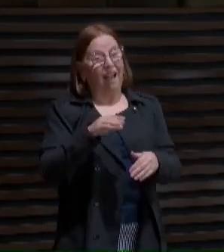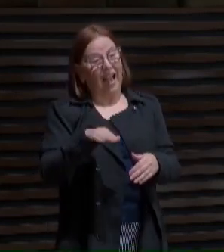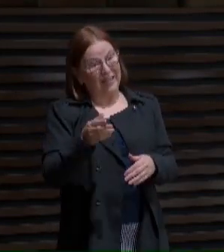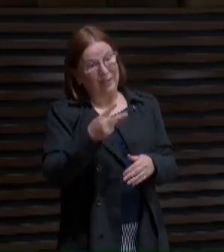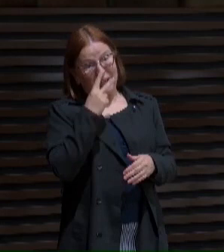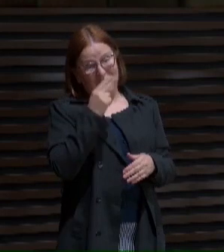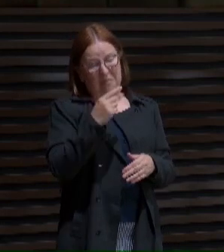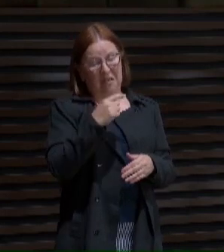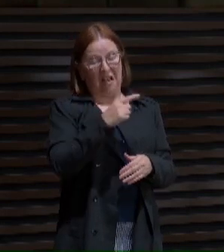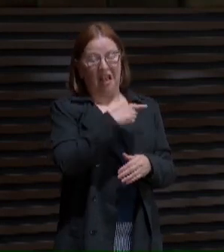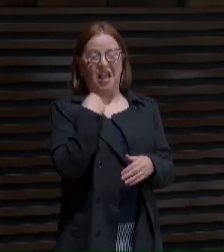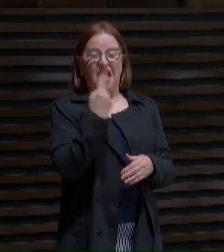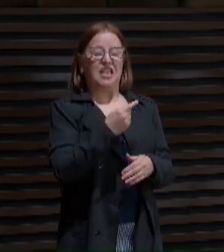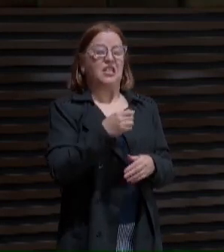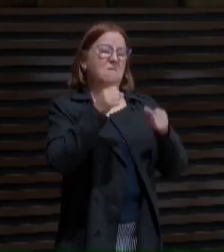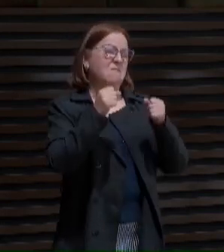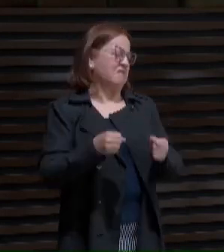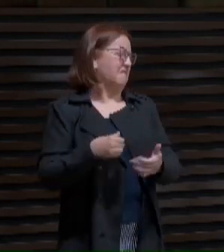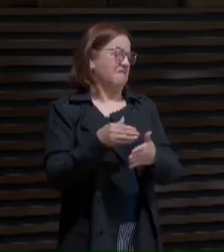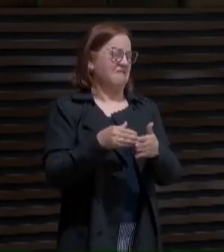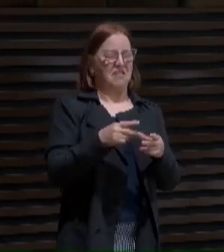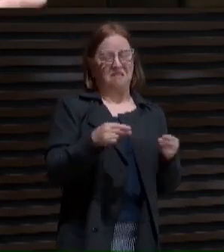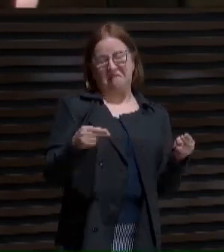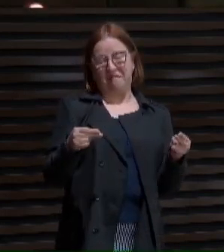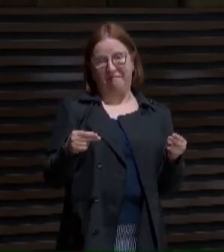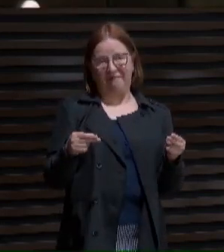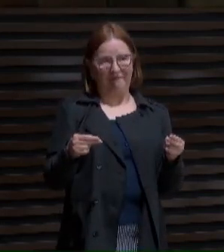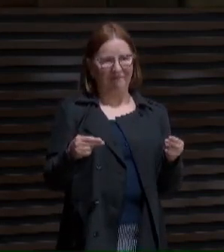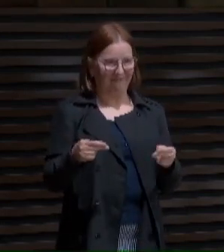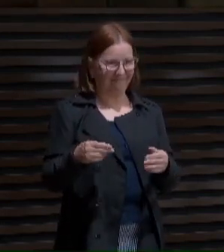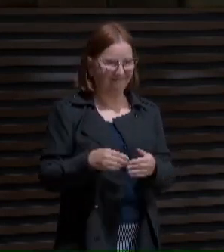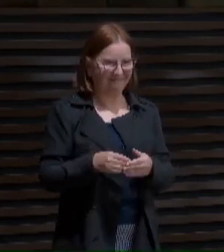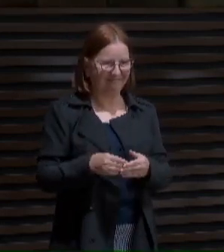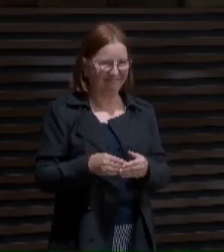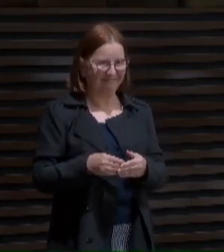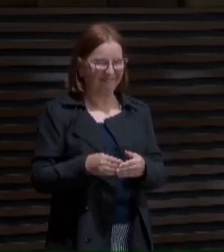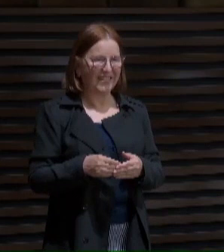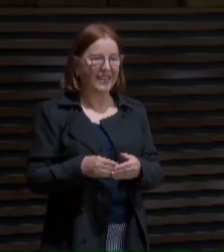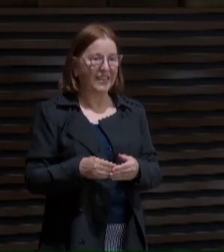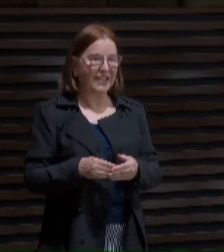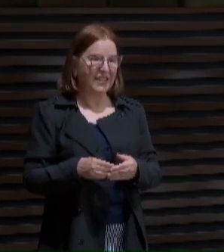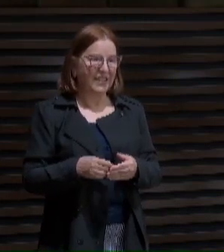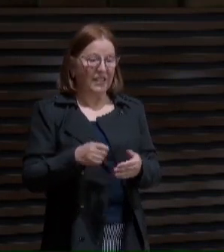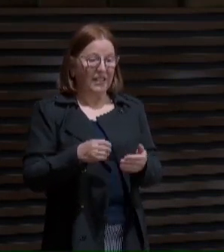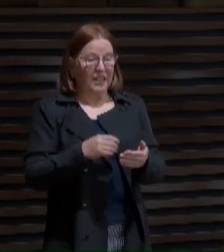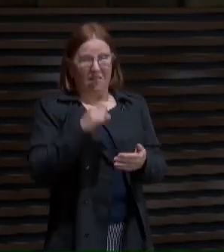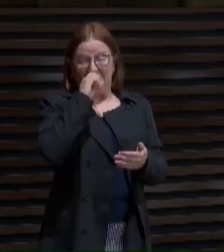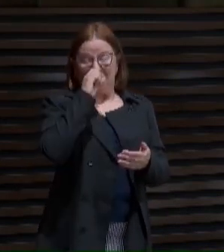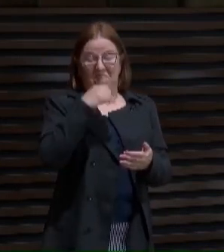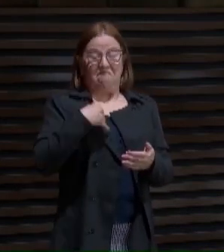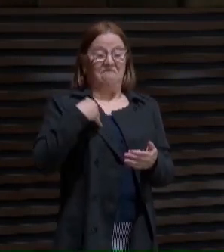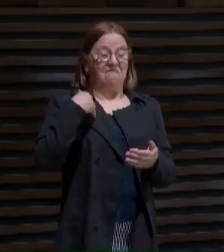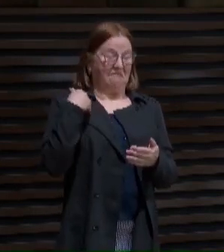somos autossuficientes. Passamos a olhar demais para aquilo que nós fazemos e vamos tentando